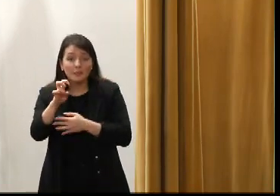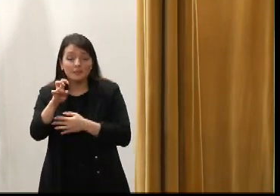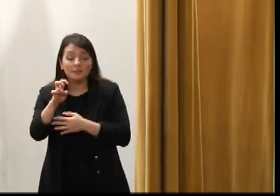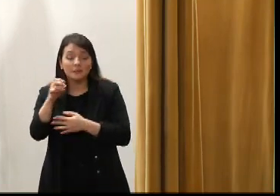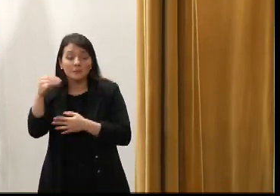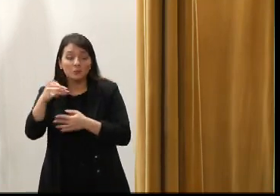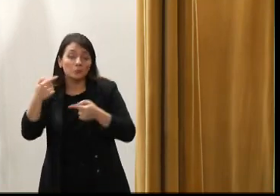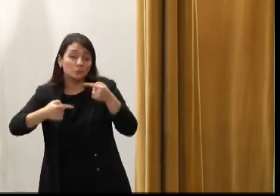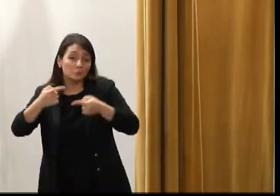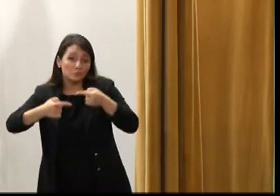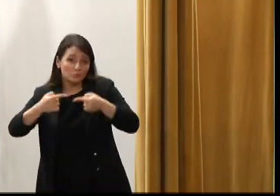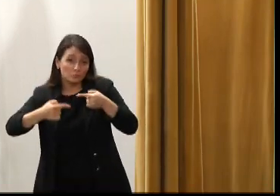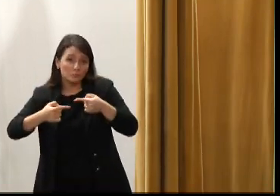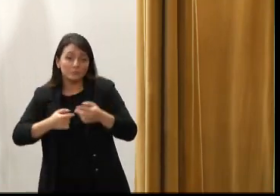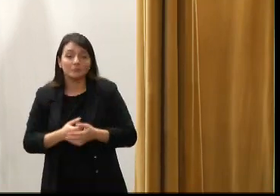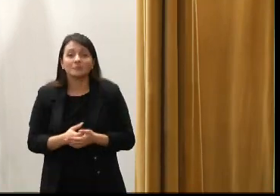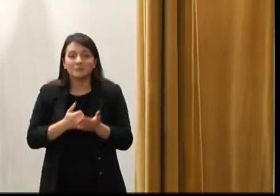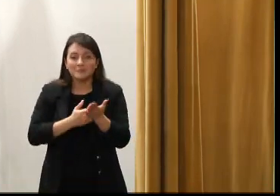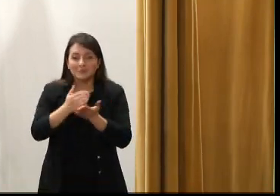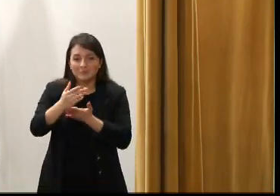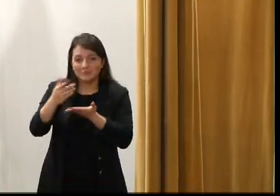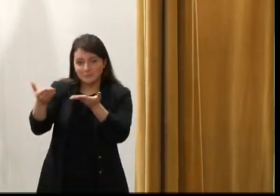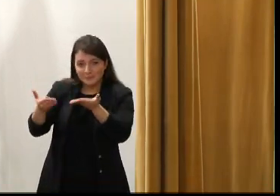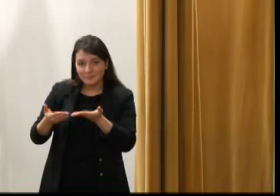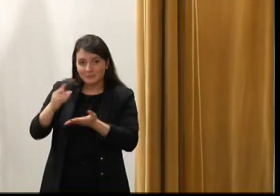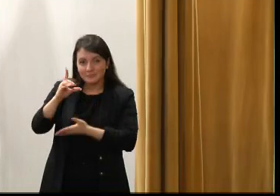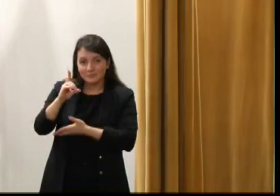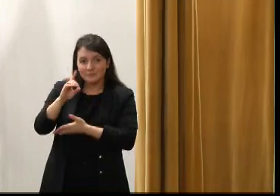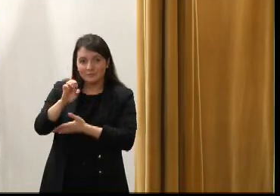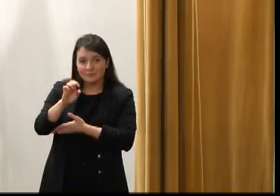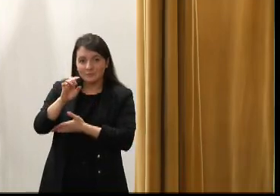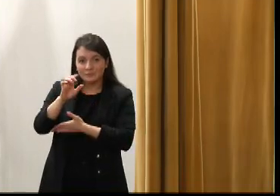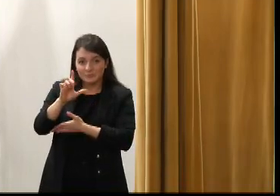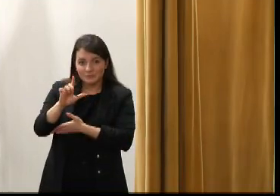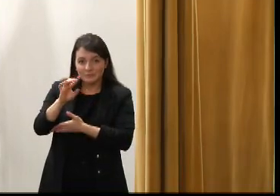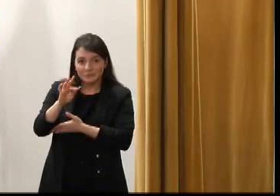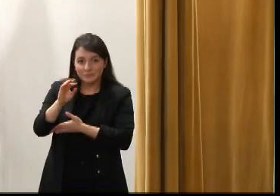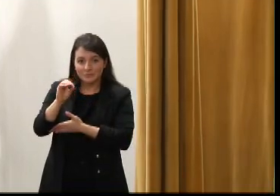Então, dando início, Dr. Delton Winter de Carvalho.